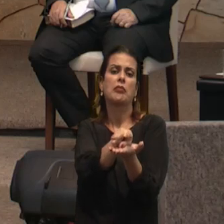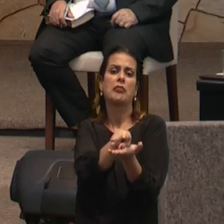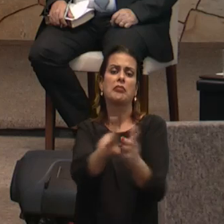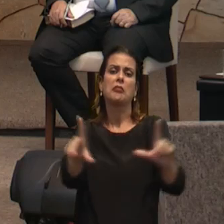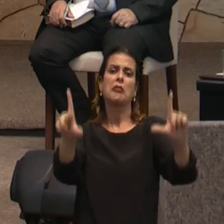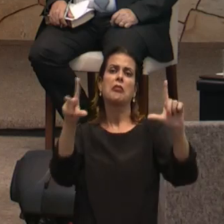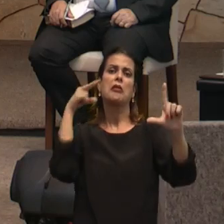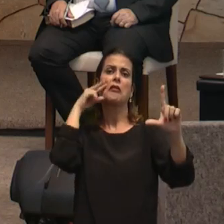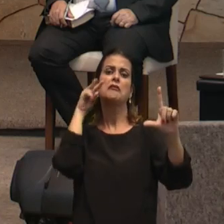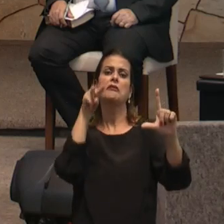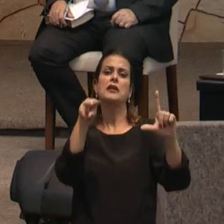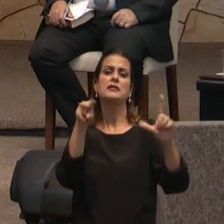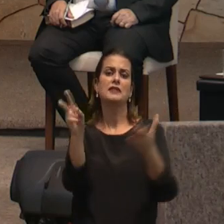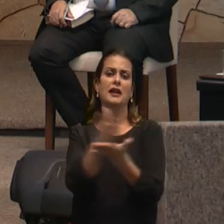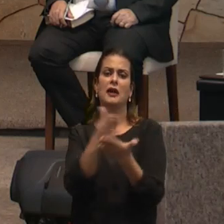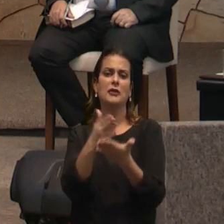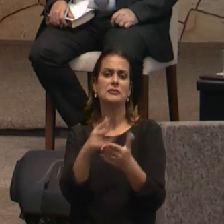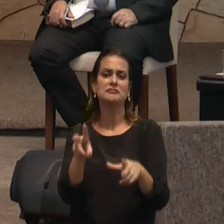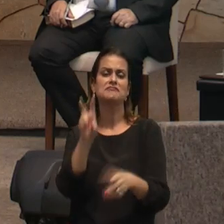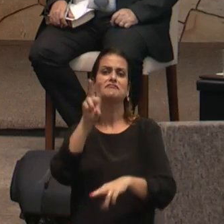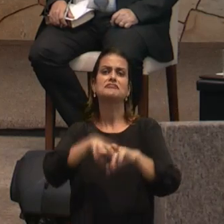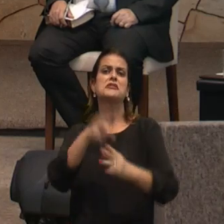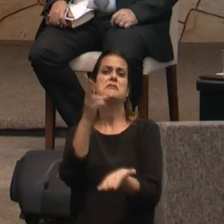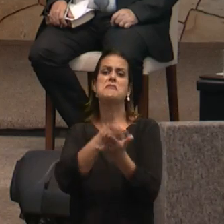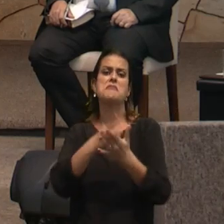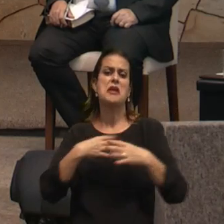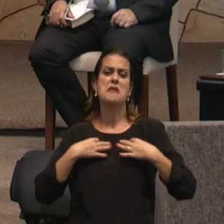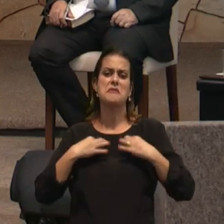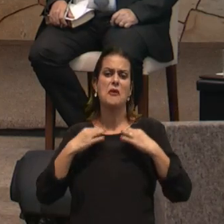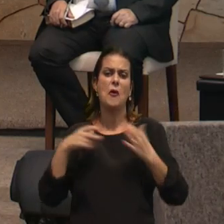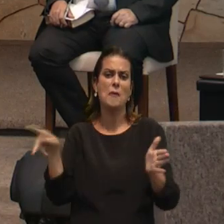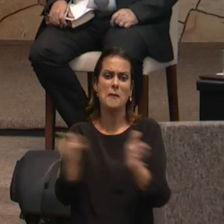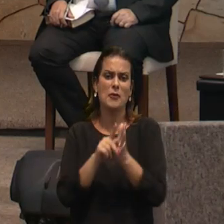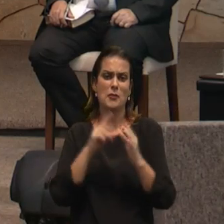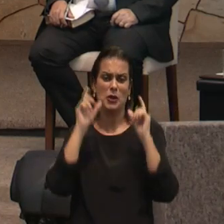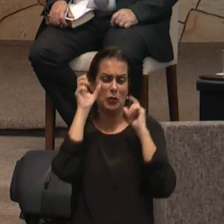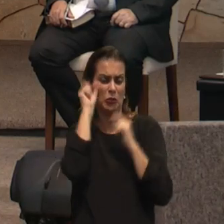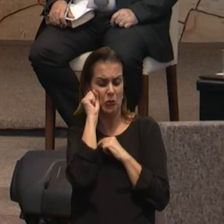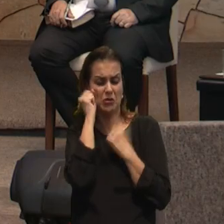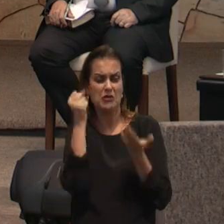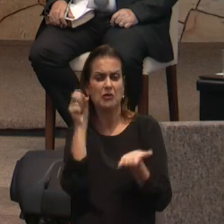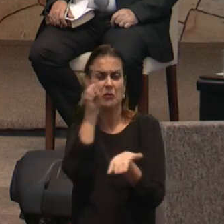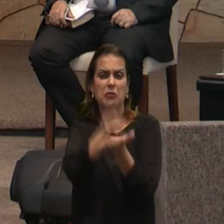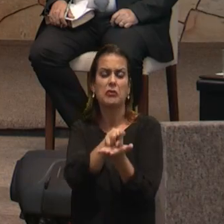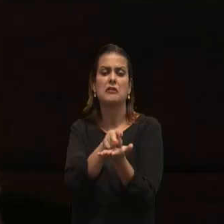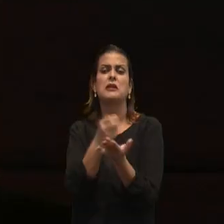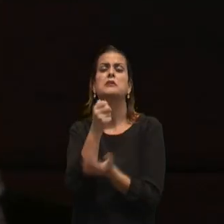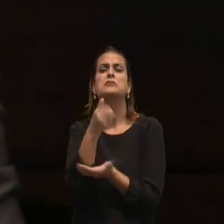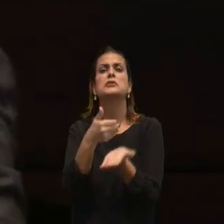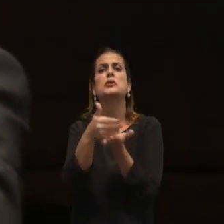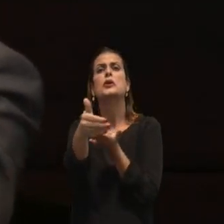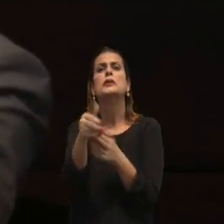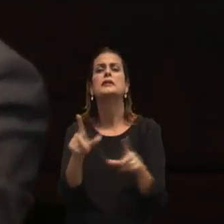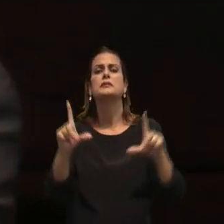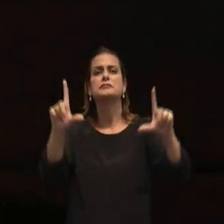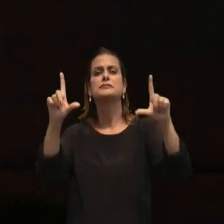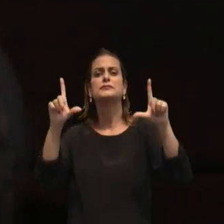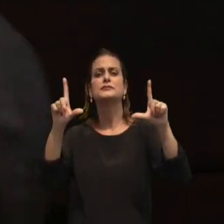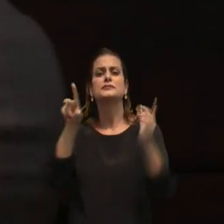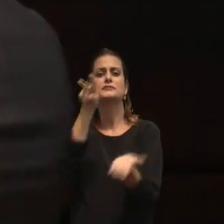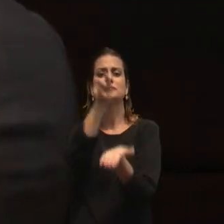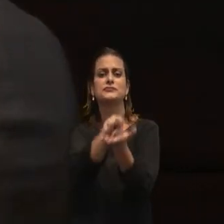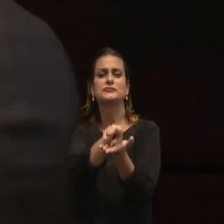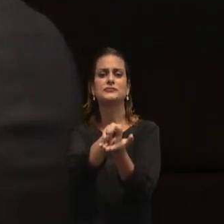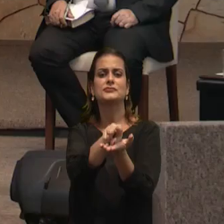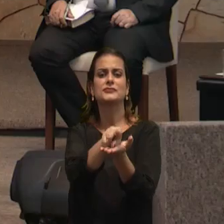Alguns irmãos talvez nem levantam da cama, ali mesmo de pijama, ele pega ali o controle, liga, vai começar o culto da memorial, e aí o Roberto ou o Jair,